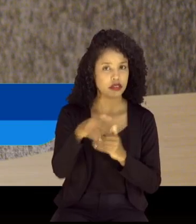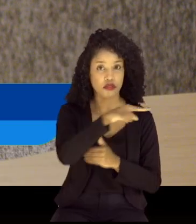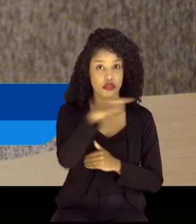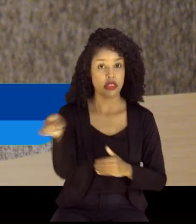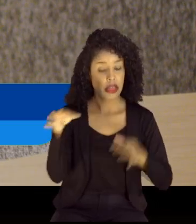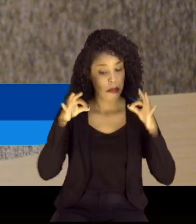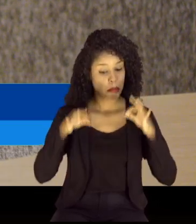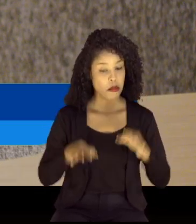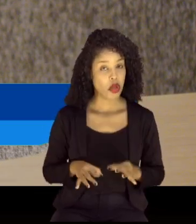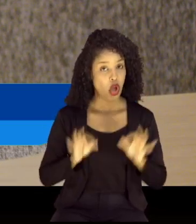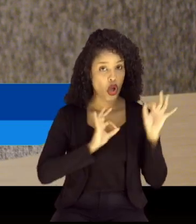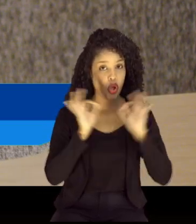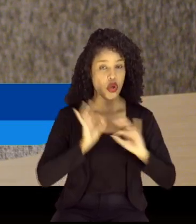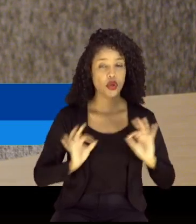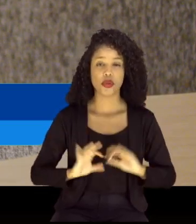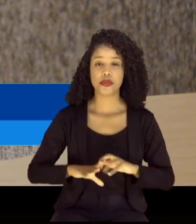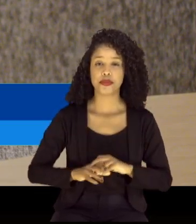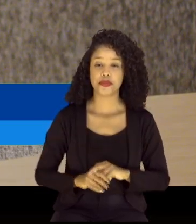preparem. Né?